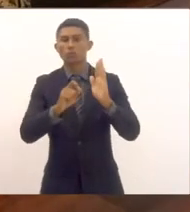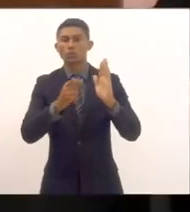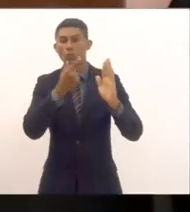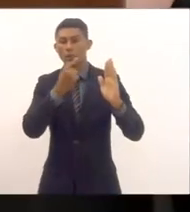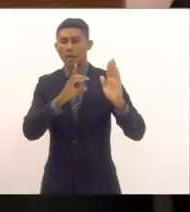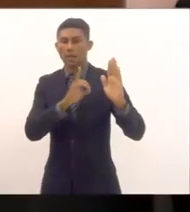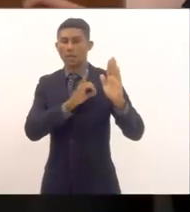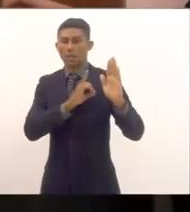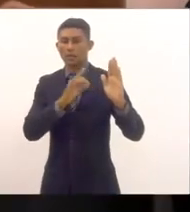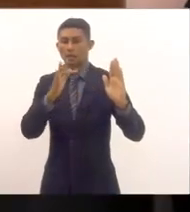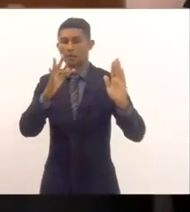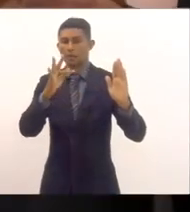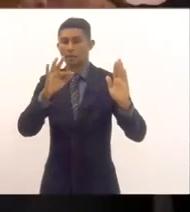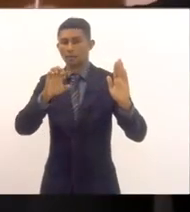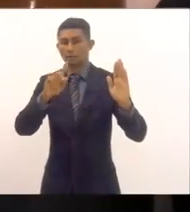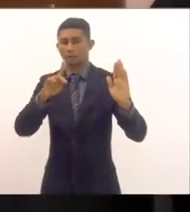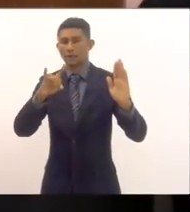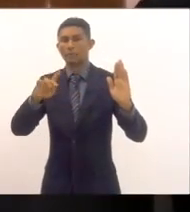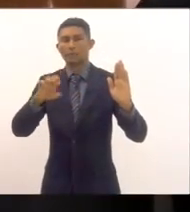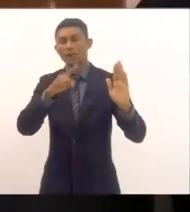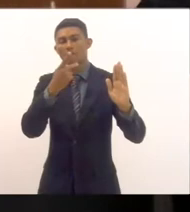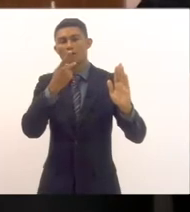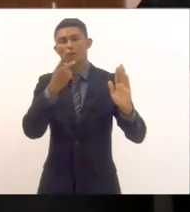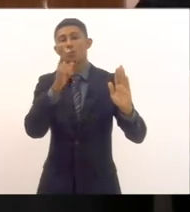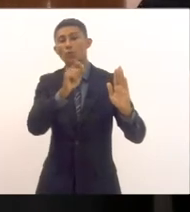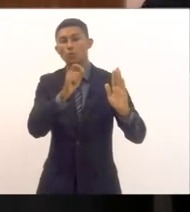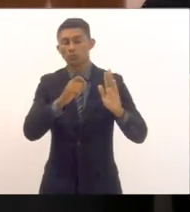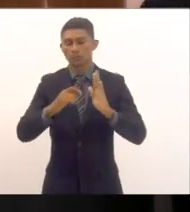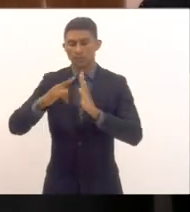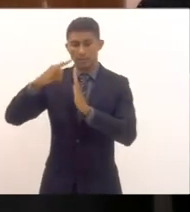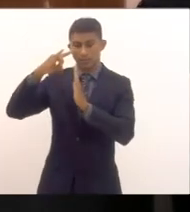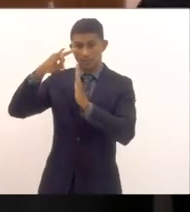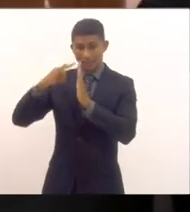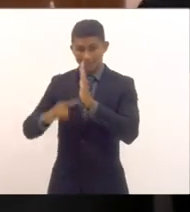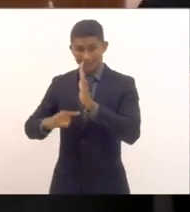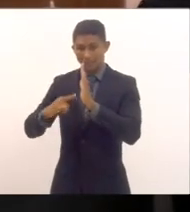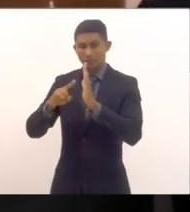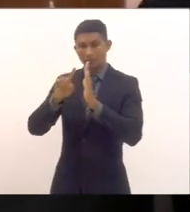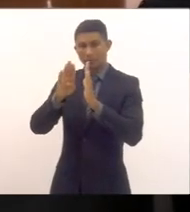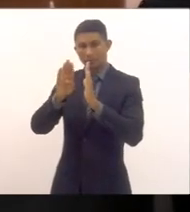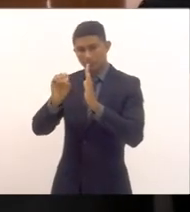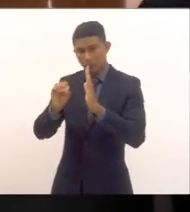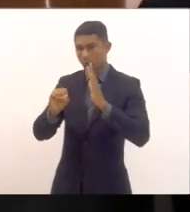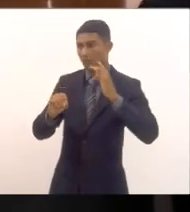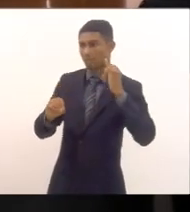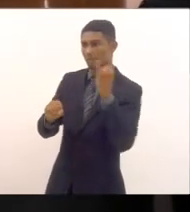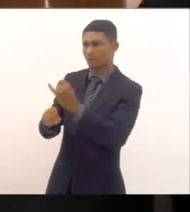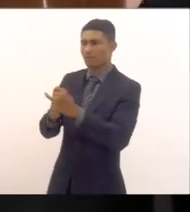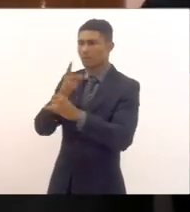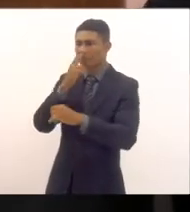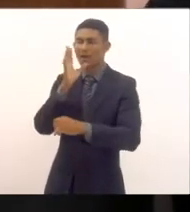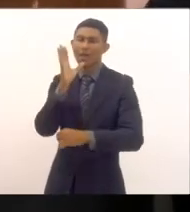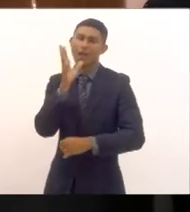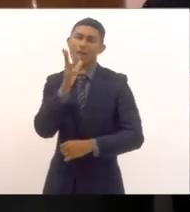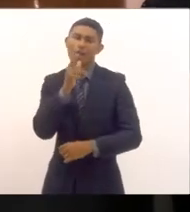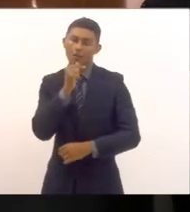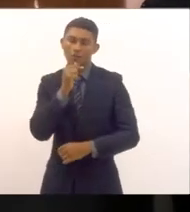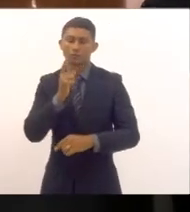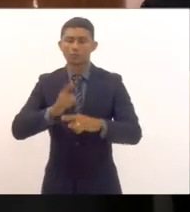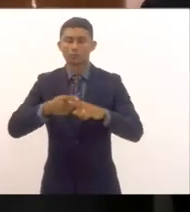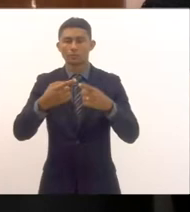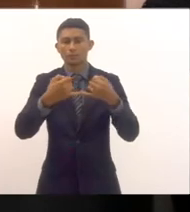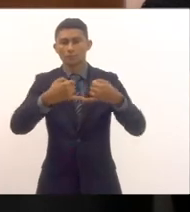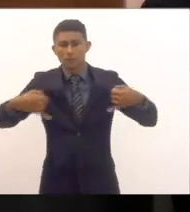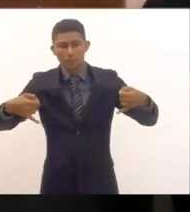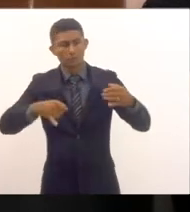fala sobre o lapso temporal de registro dos dados do suposto das peças oposta subtração